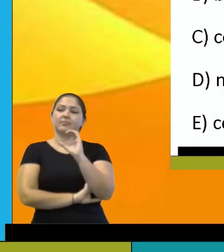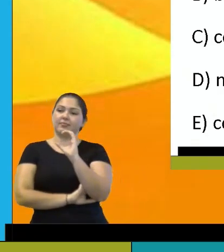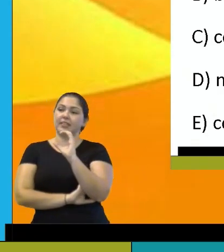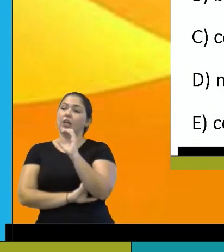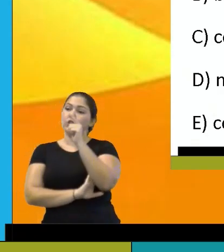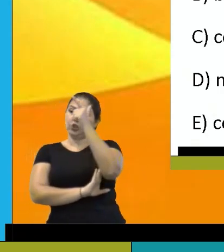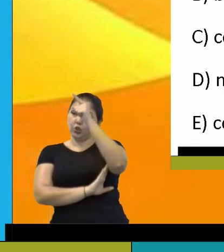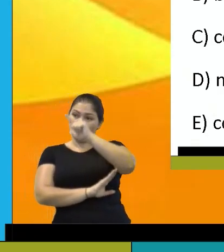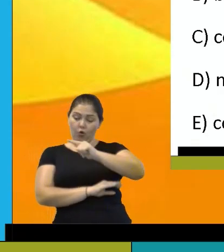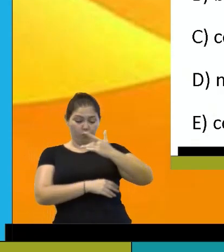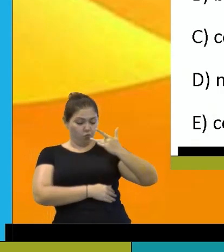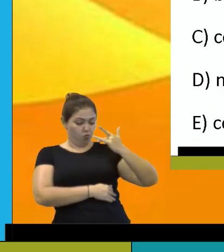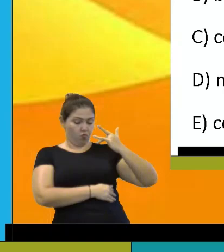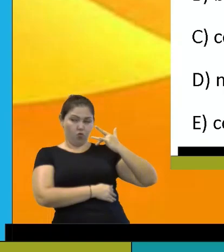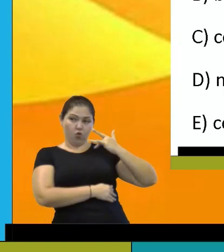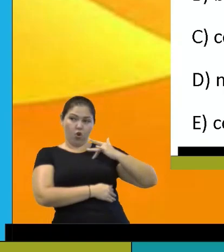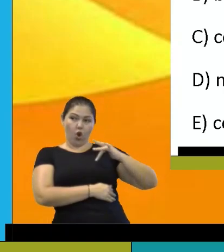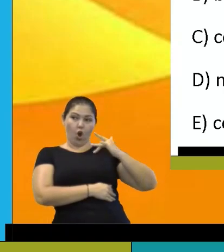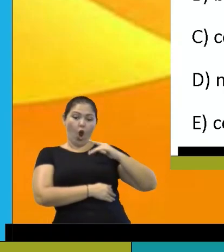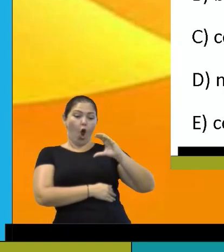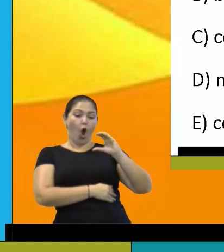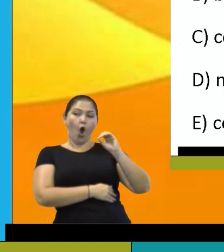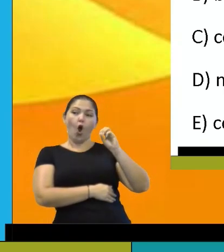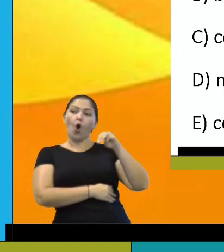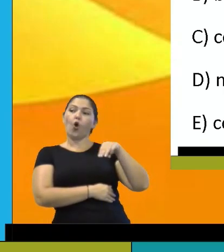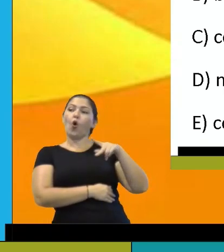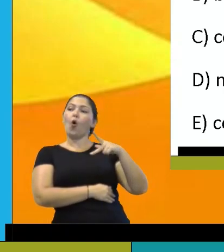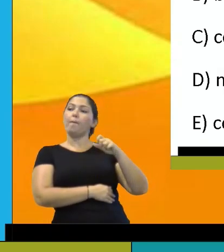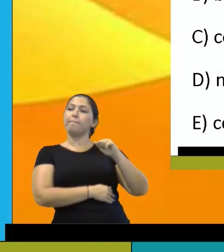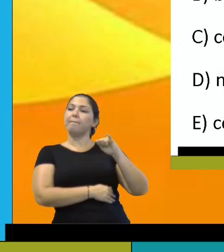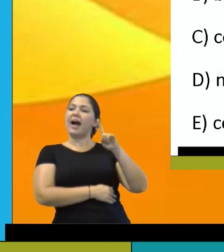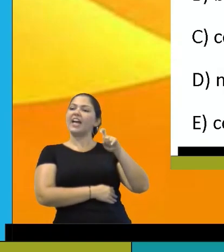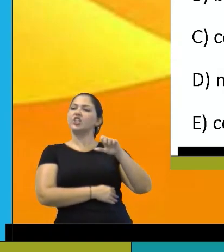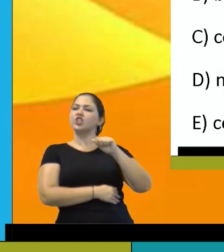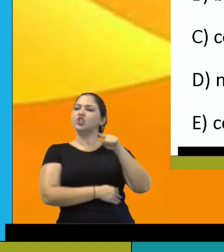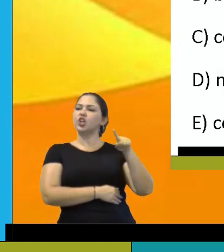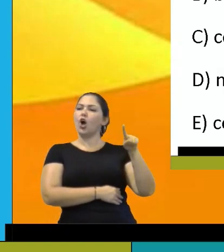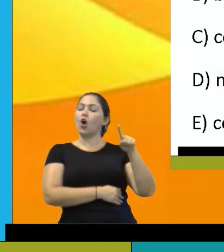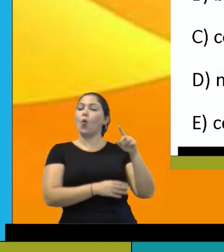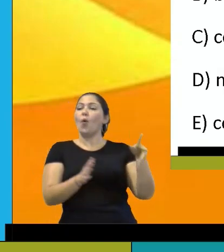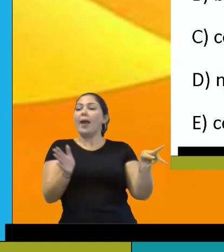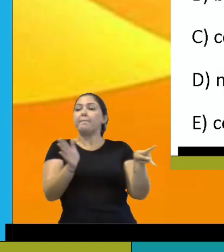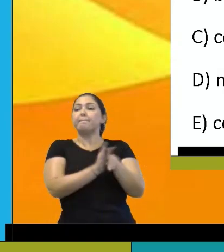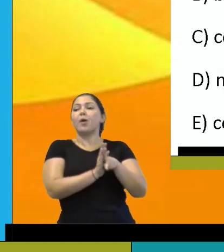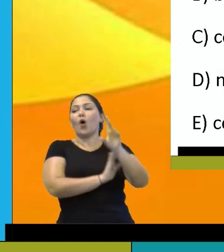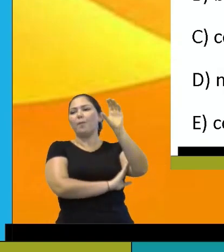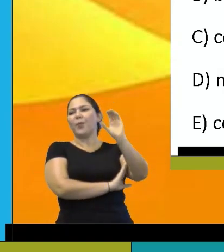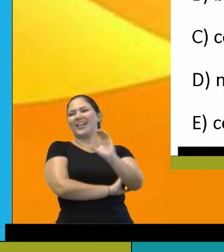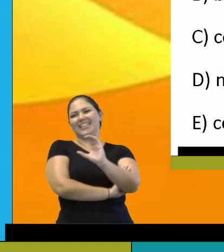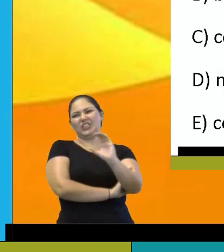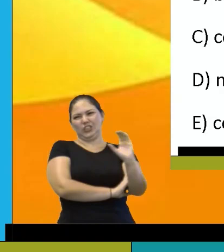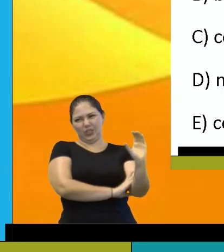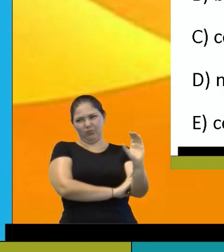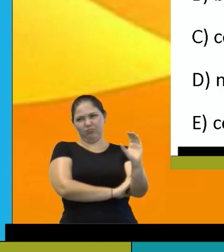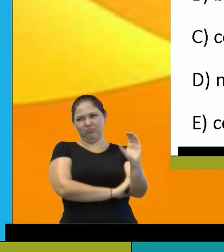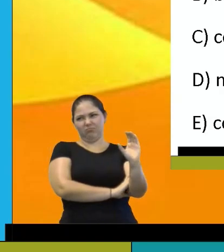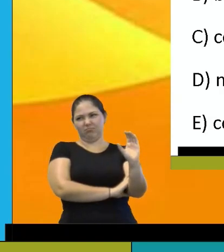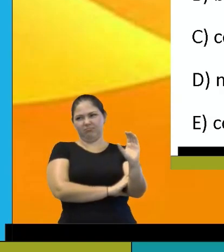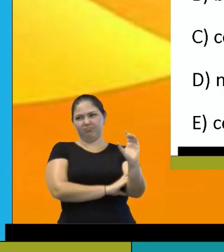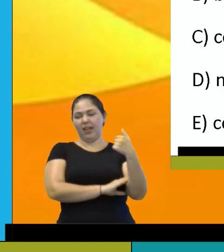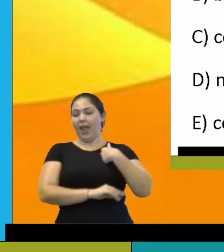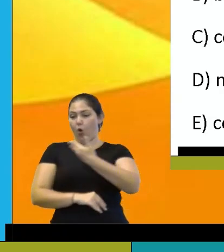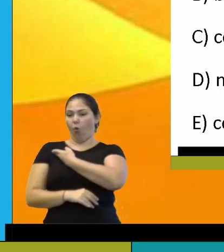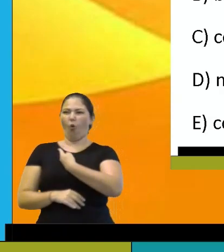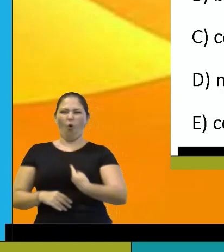Compaixão é uma virtude cristã, moral cristã. O bom governante, ele deve governar com base na moral